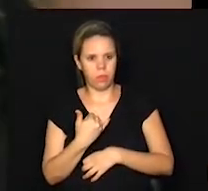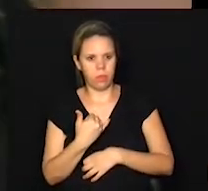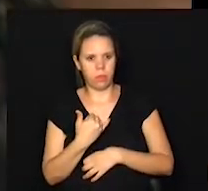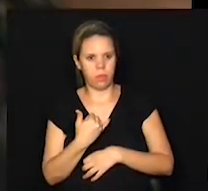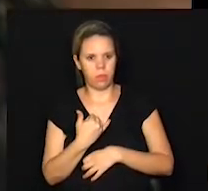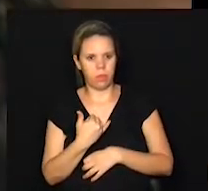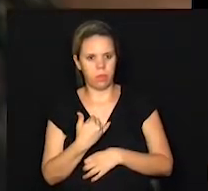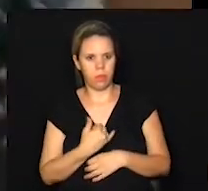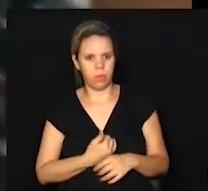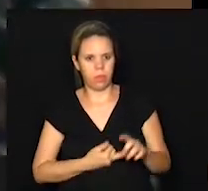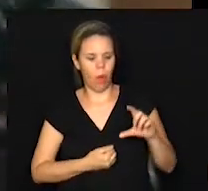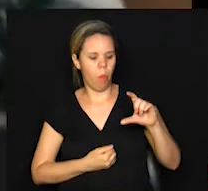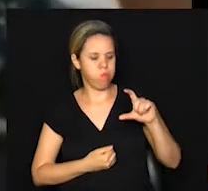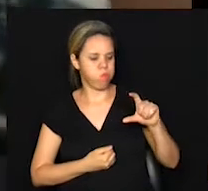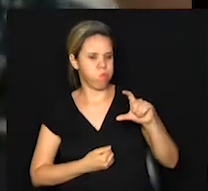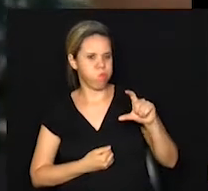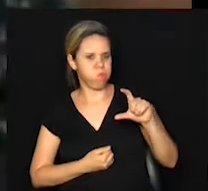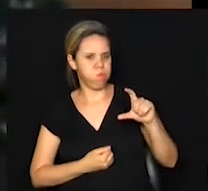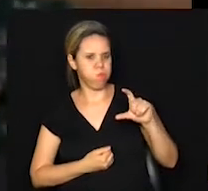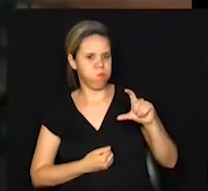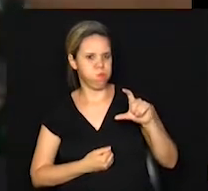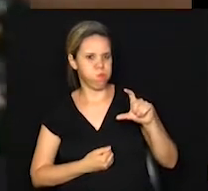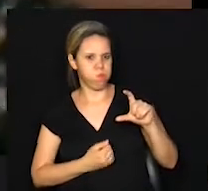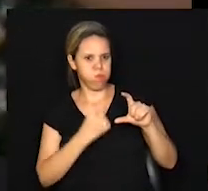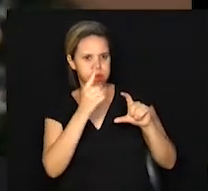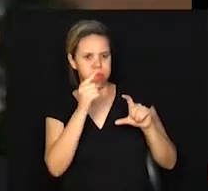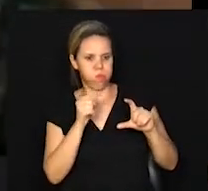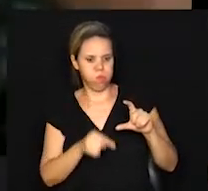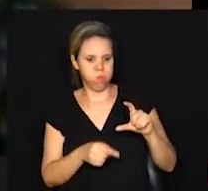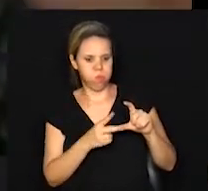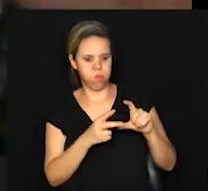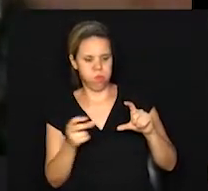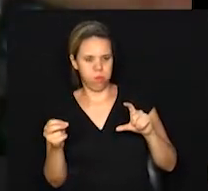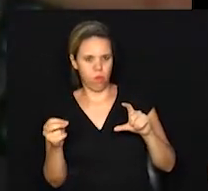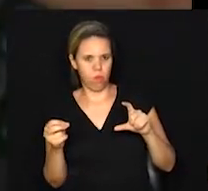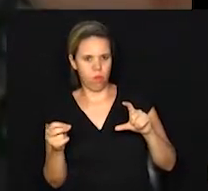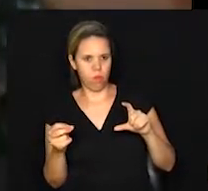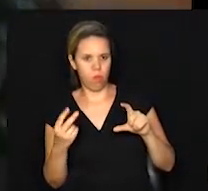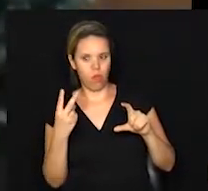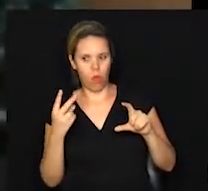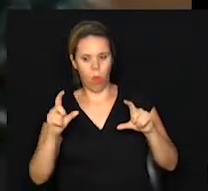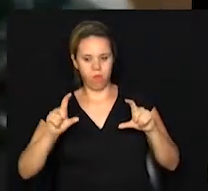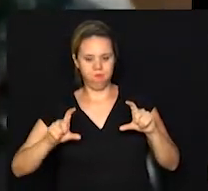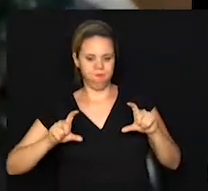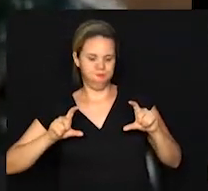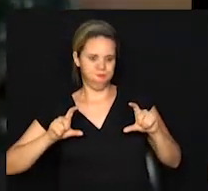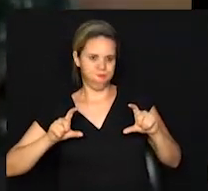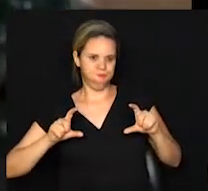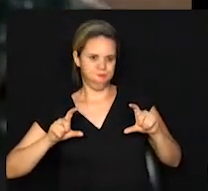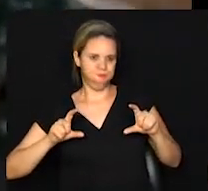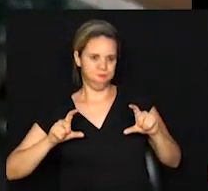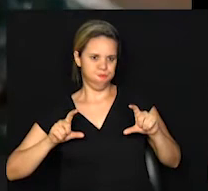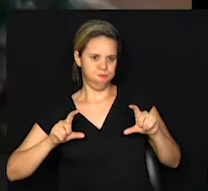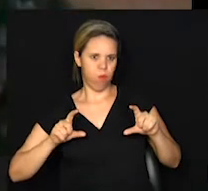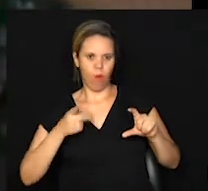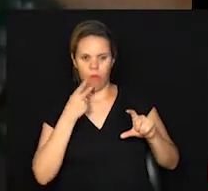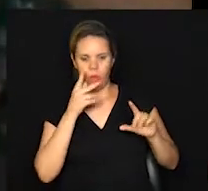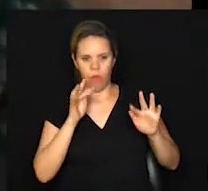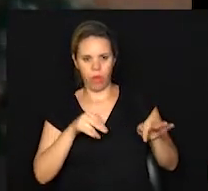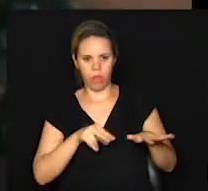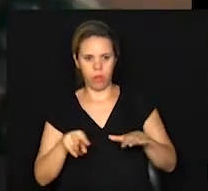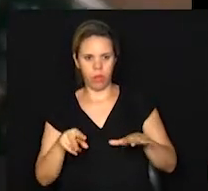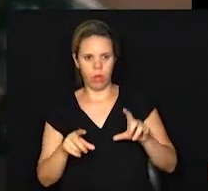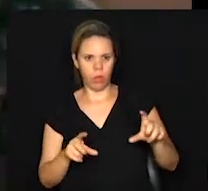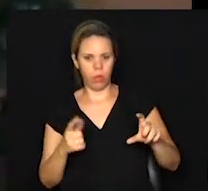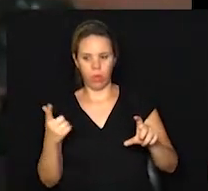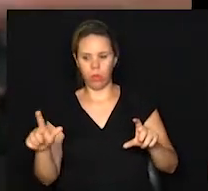um calhamaço de pelo menos 1.200 páginas, 2 calhamaços. Ele me entregou um e disse assim: no final da semana ele entrega